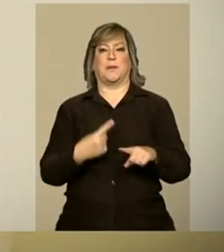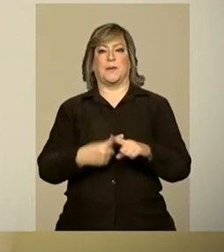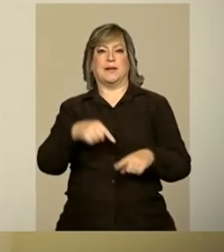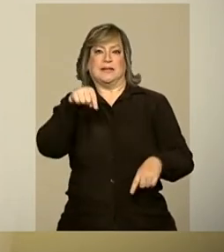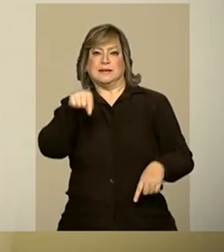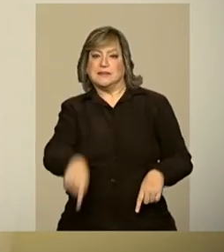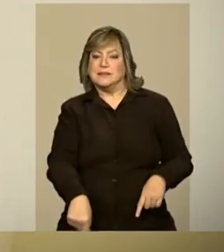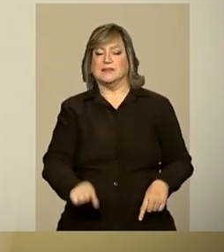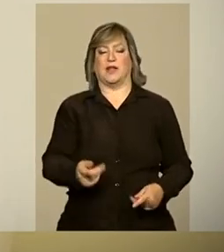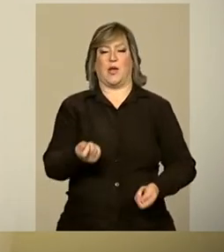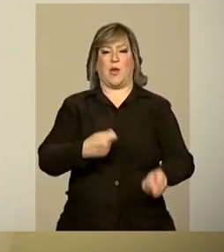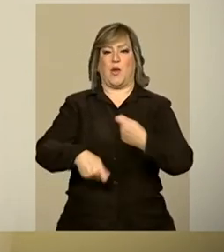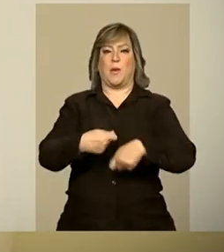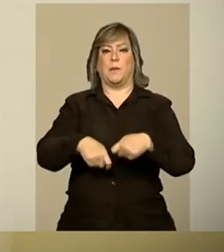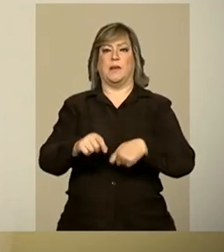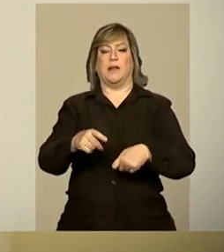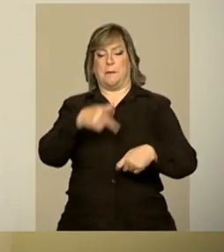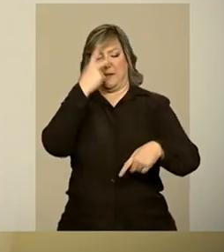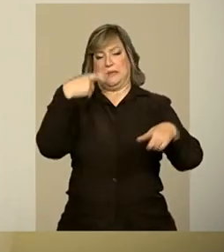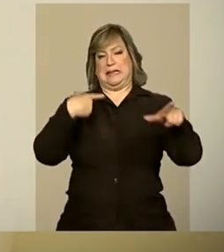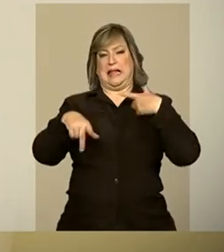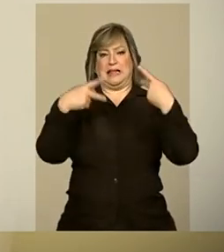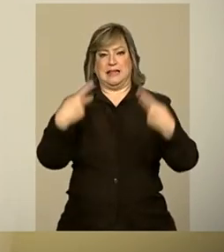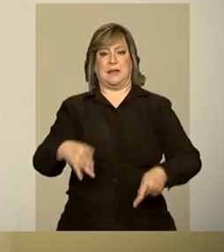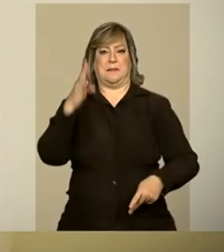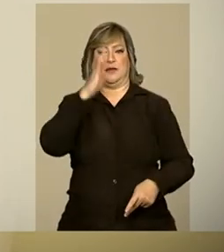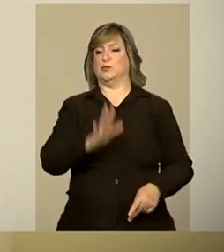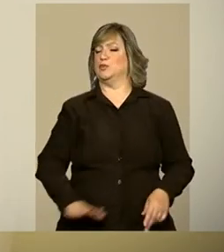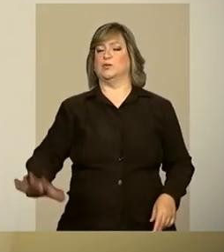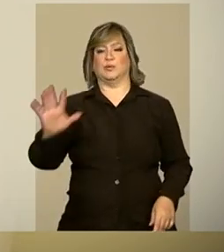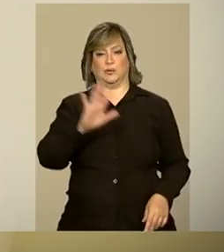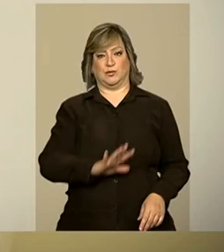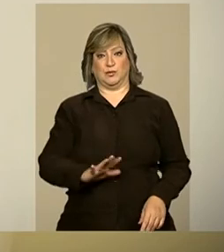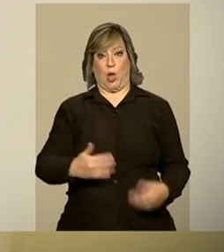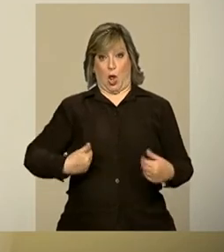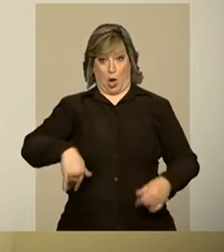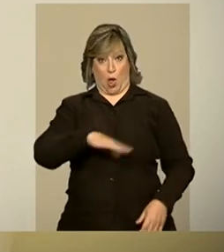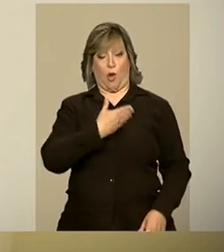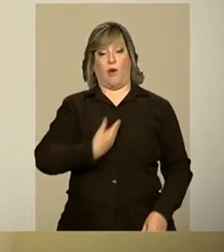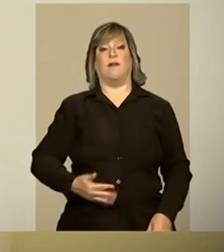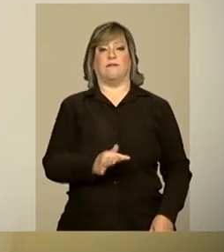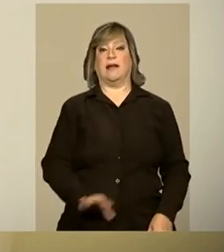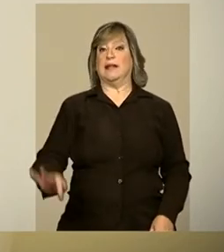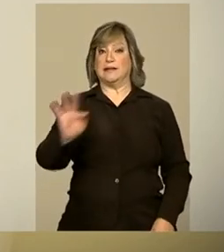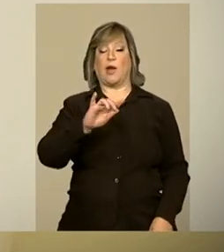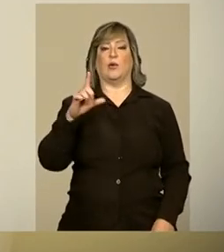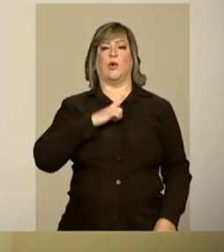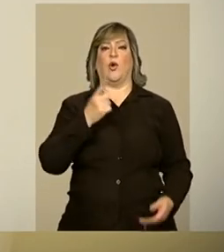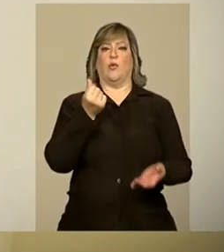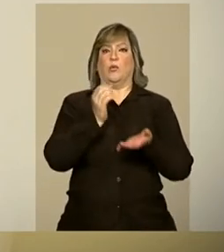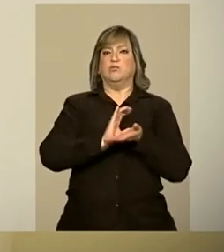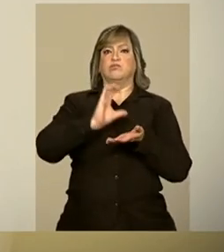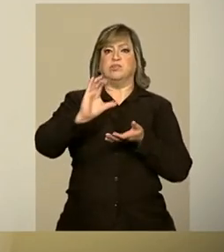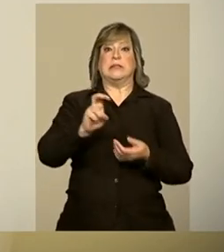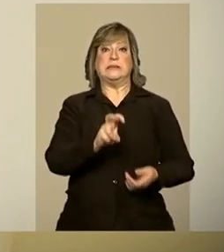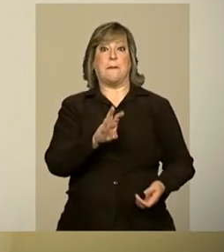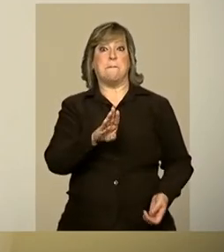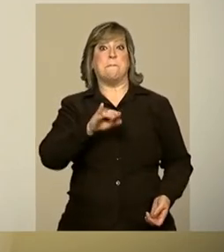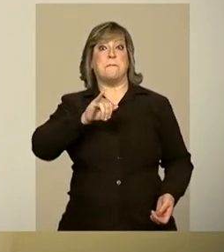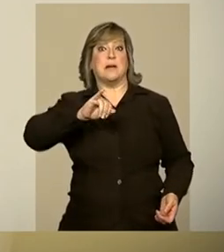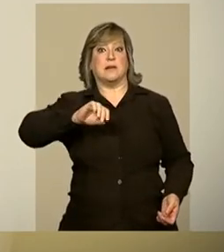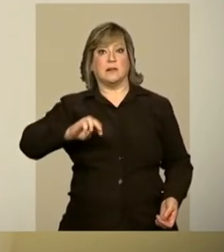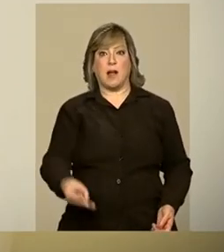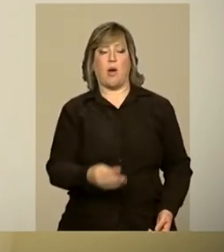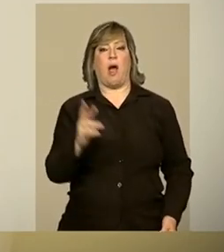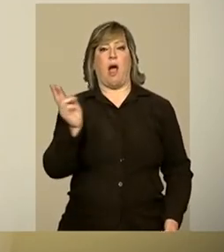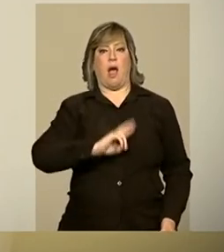os nossos trabalhadores e para todo o país. Como nós do governo federal, Luciano, estamos investindo os 5 bilhões de reais que eu te